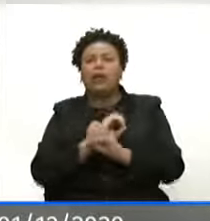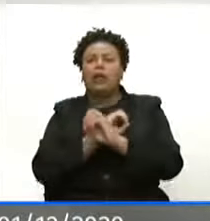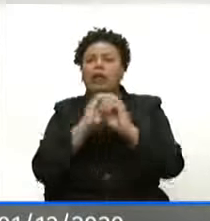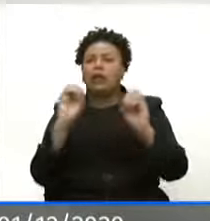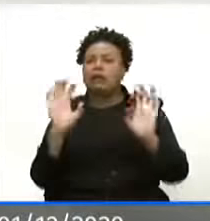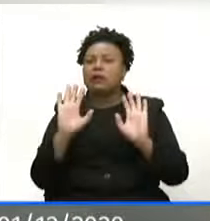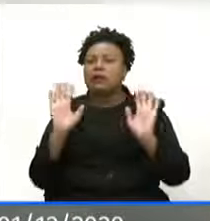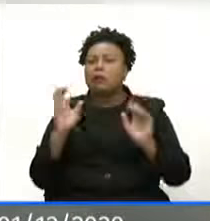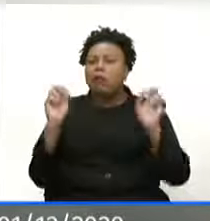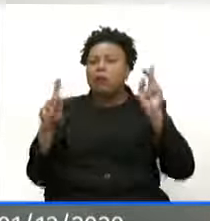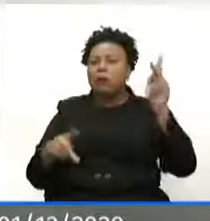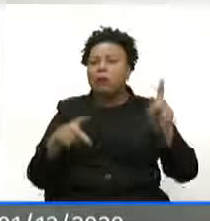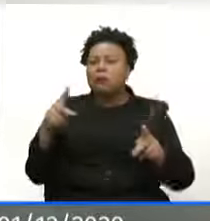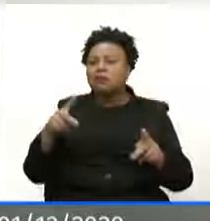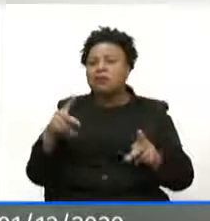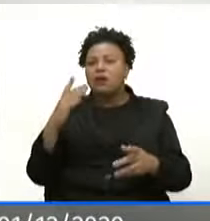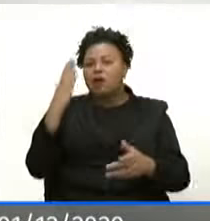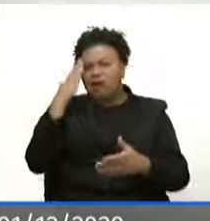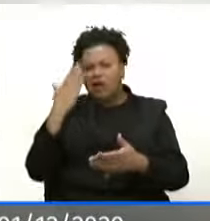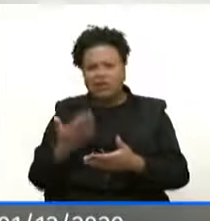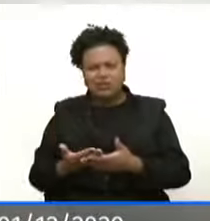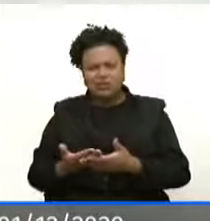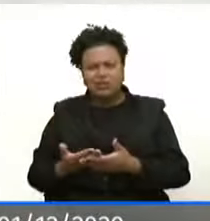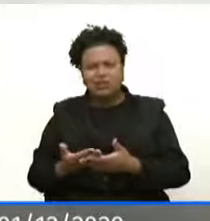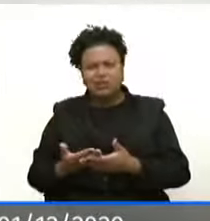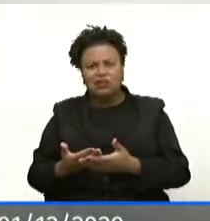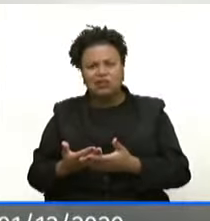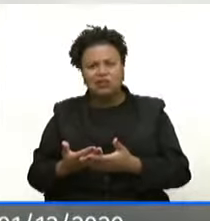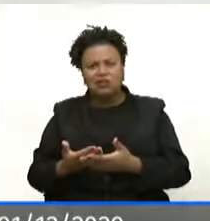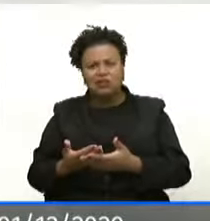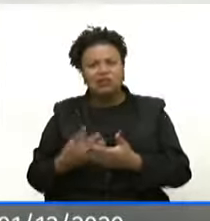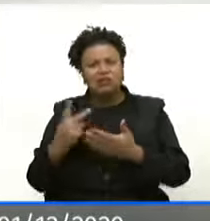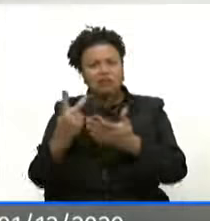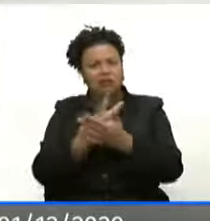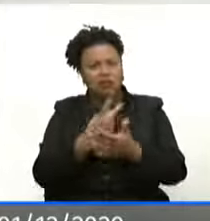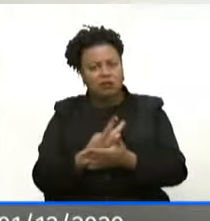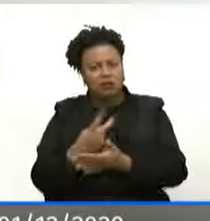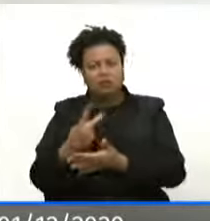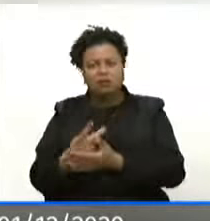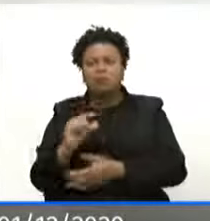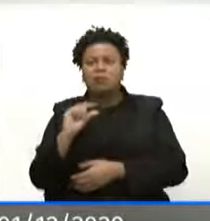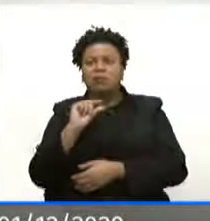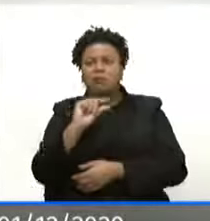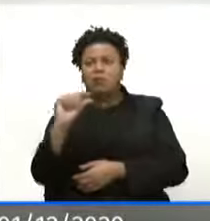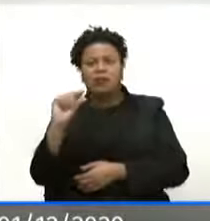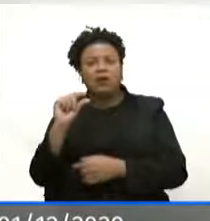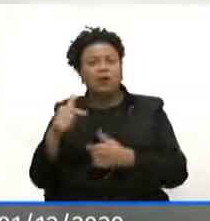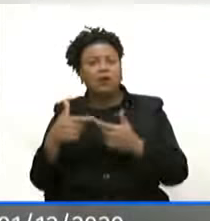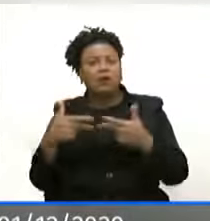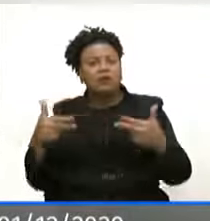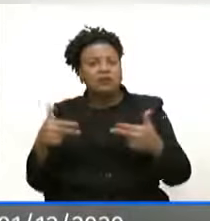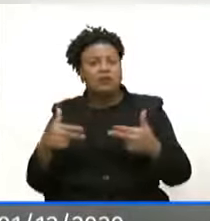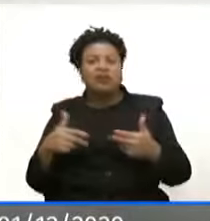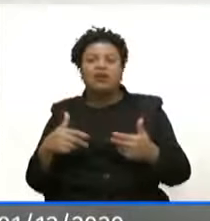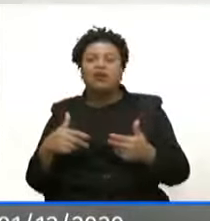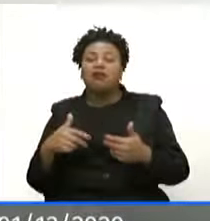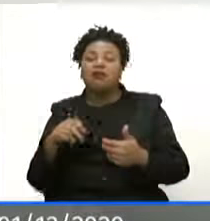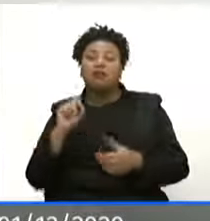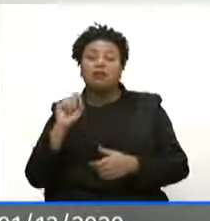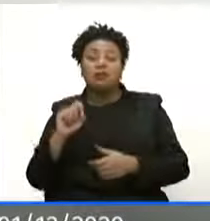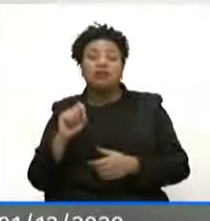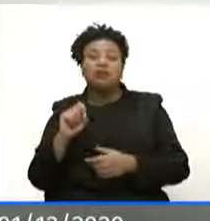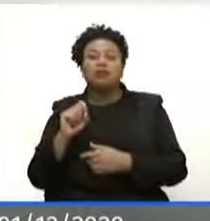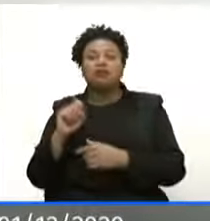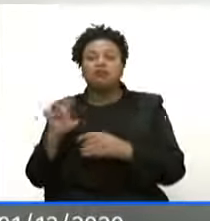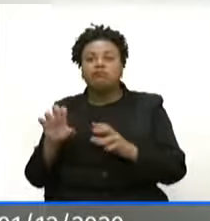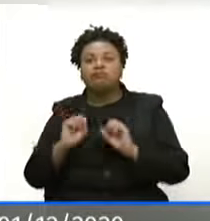a população acredita que está acontecendo pouca coisa, né, e acaba se